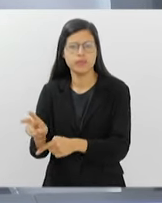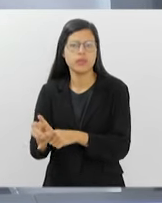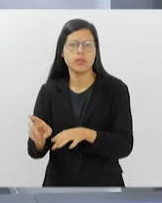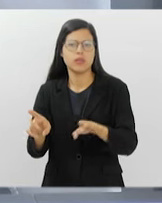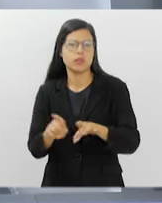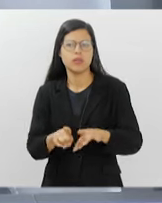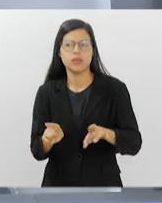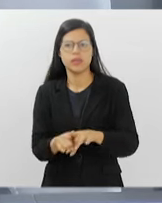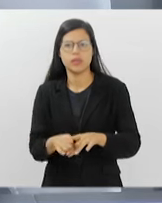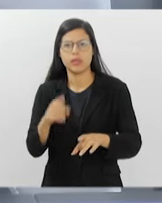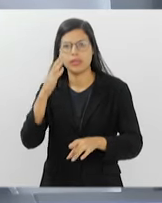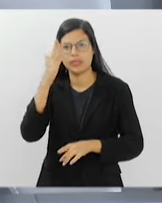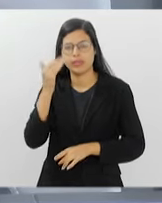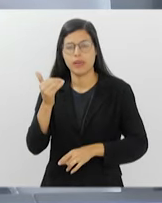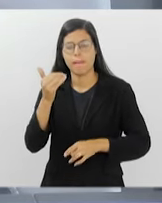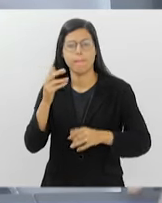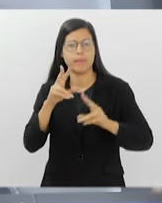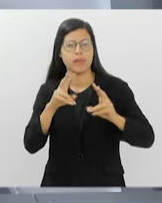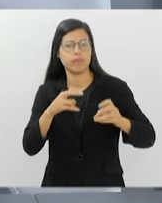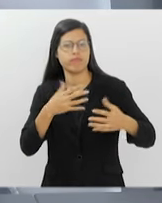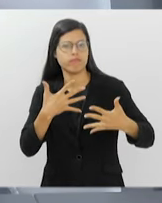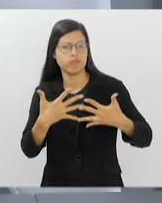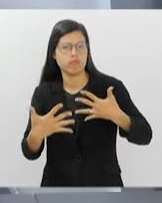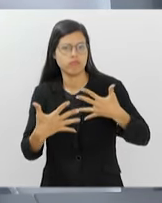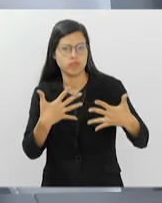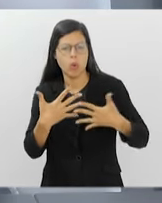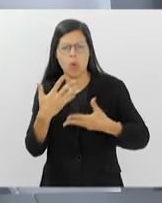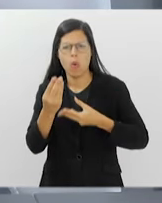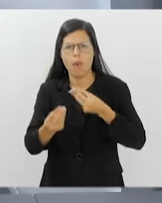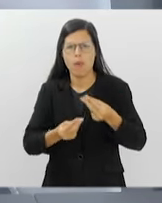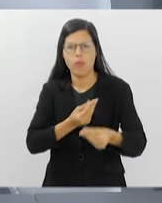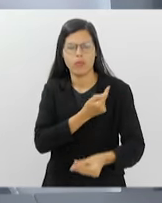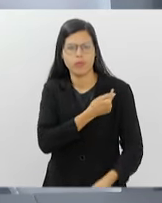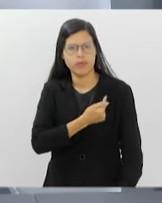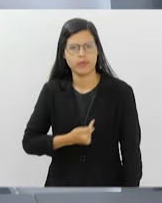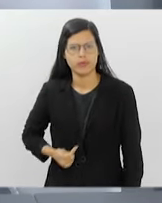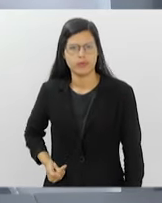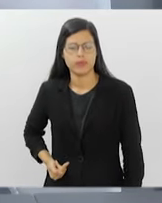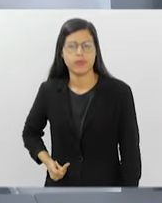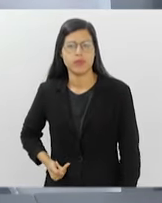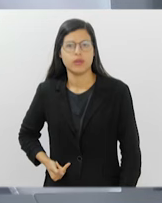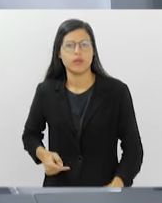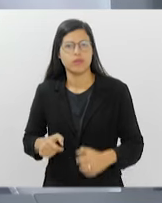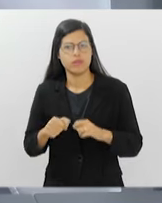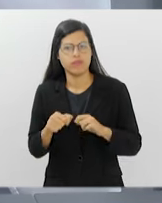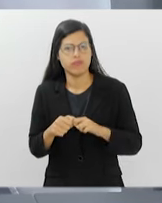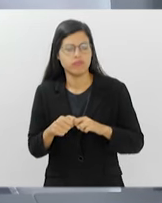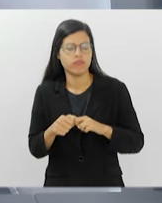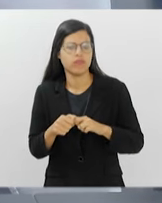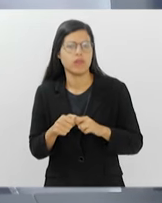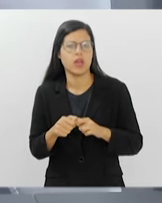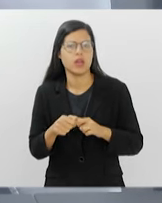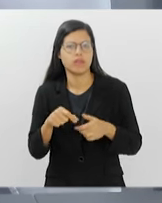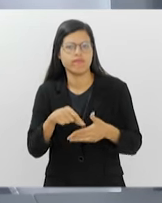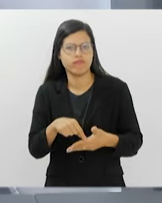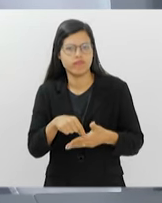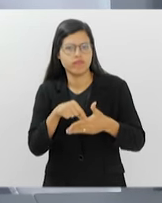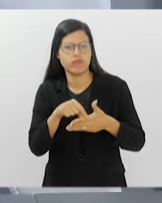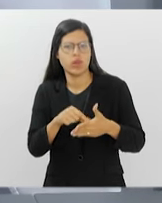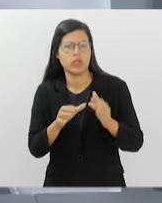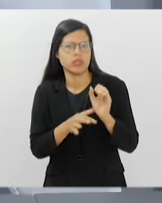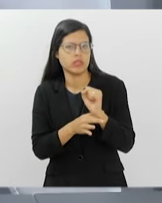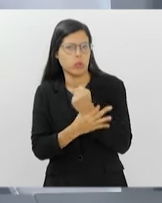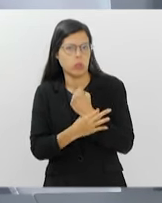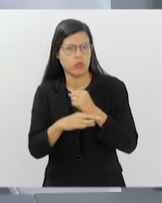claro saber sobre a transparência de como o governo tem conduzido a segurança desses grandes eventos como